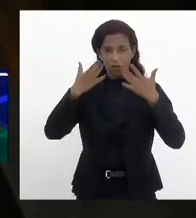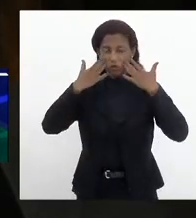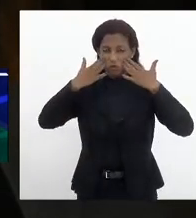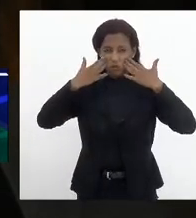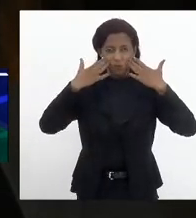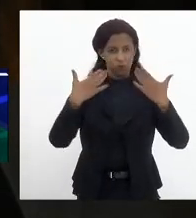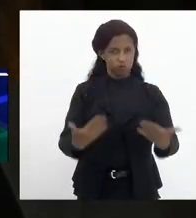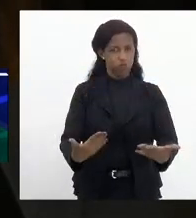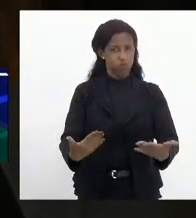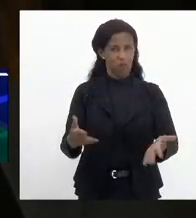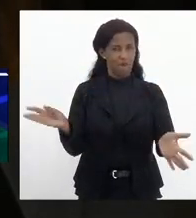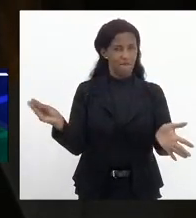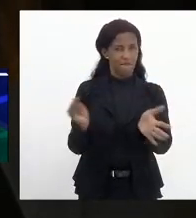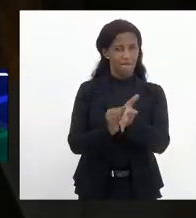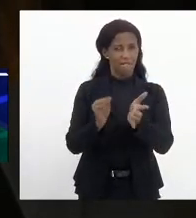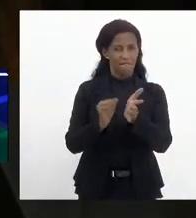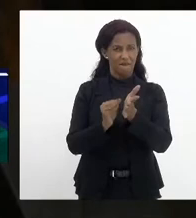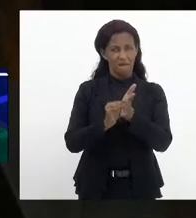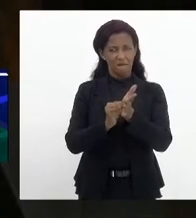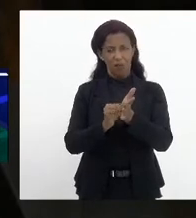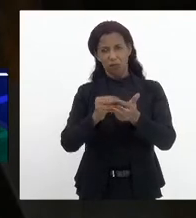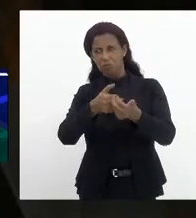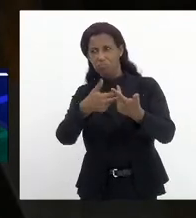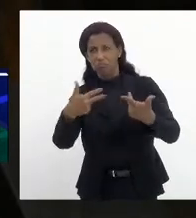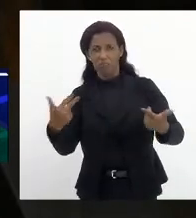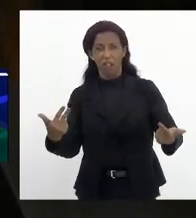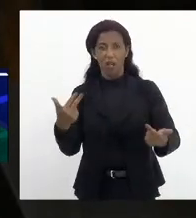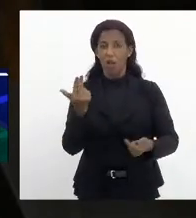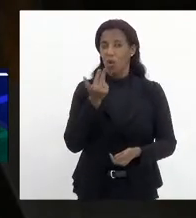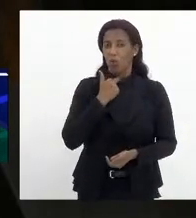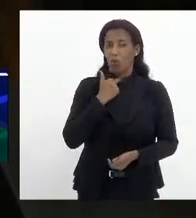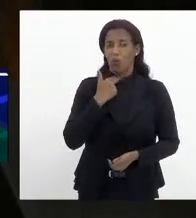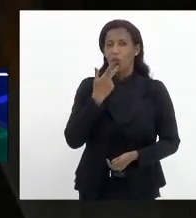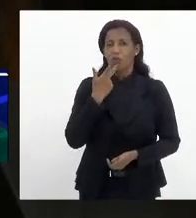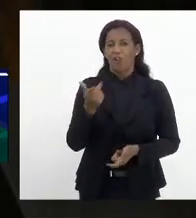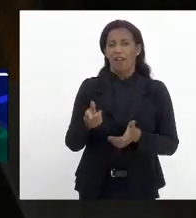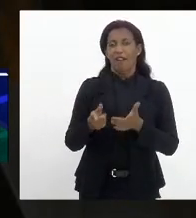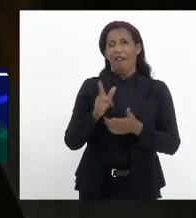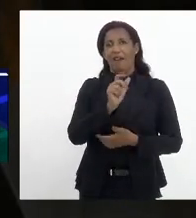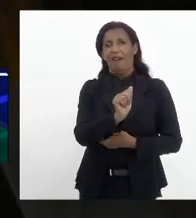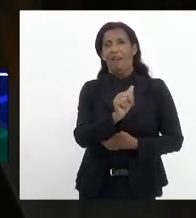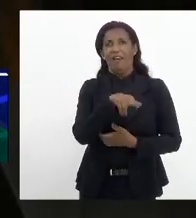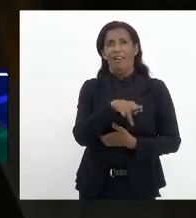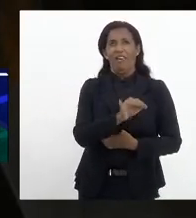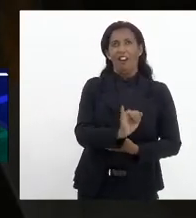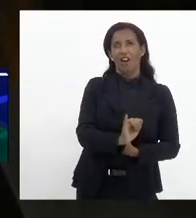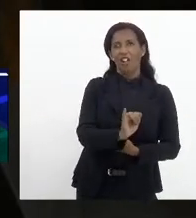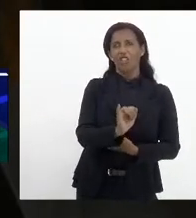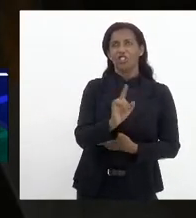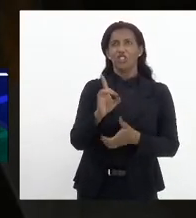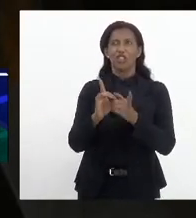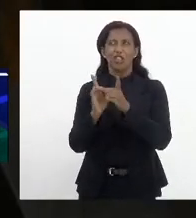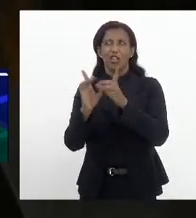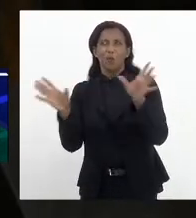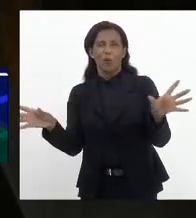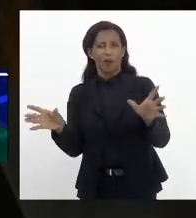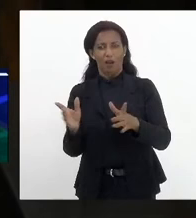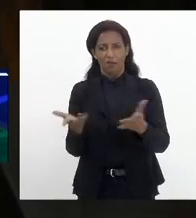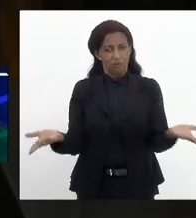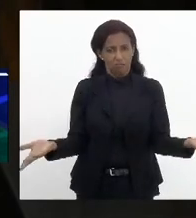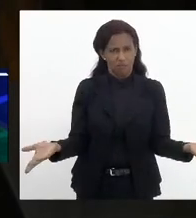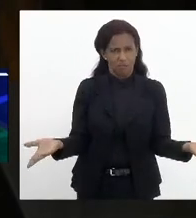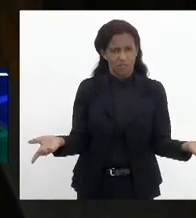um descontentamento com algo, a gente não pode dizer que é antidemocrático ou anticonstitucional. Se a gente lembrar da Primavera